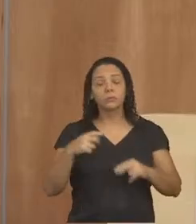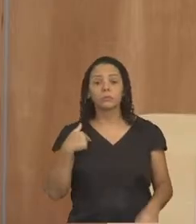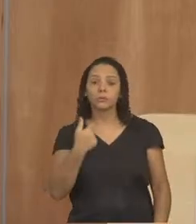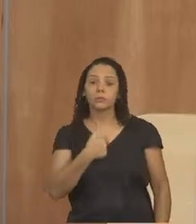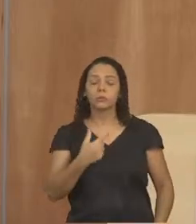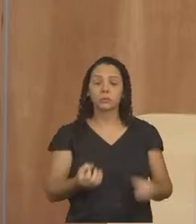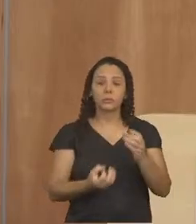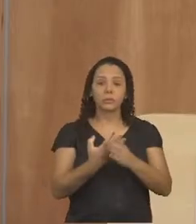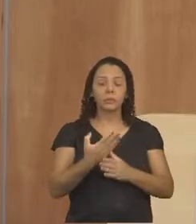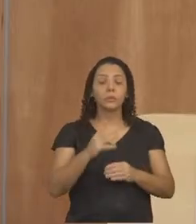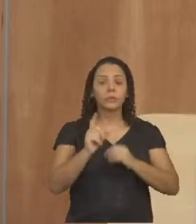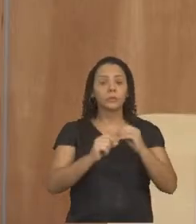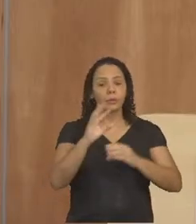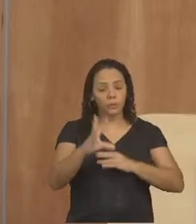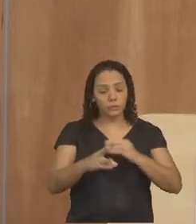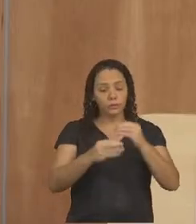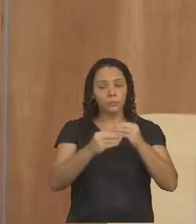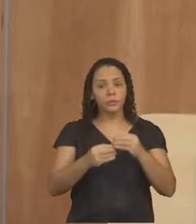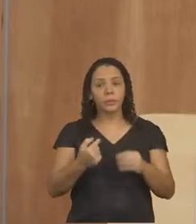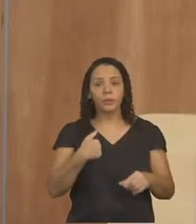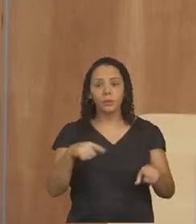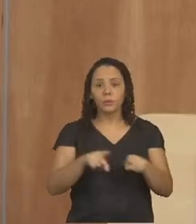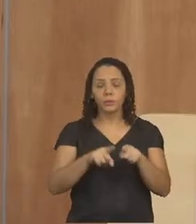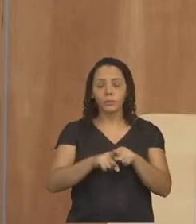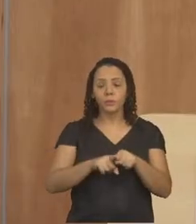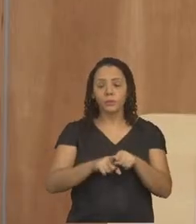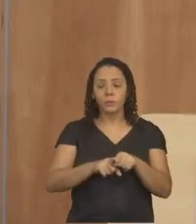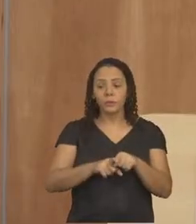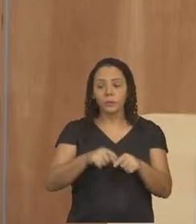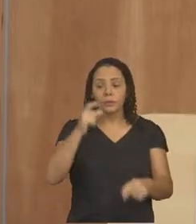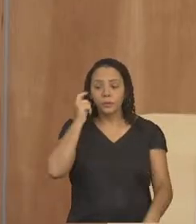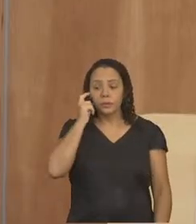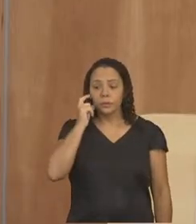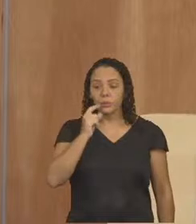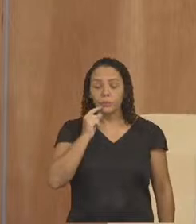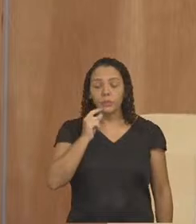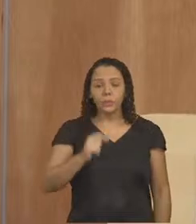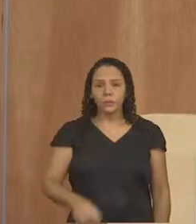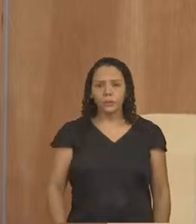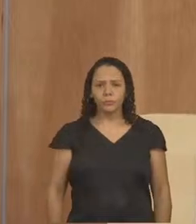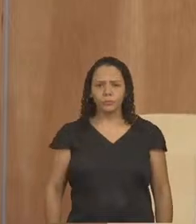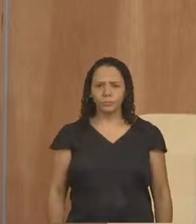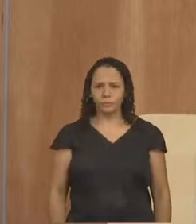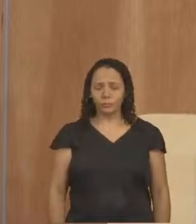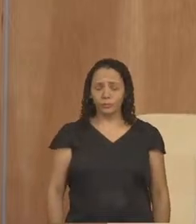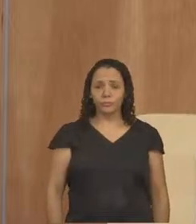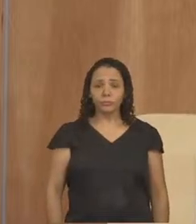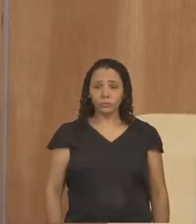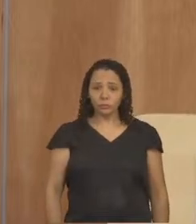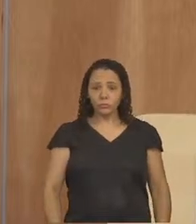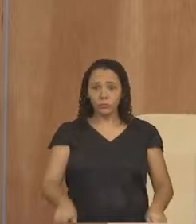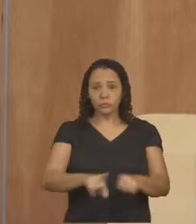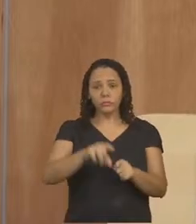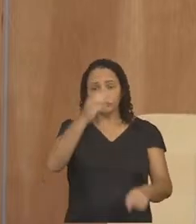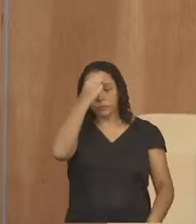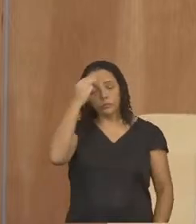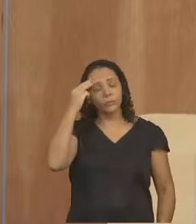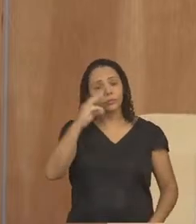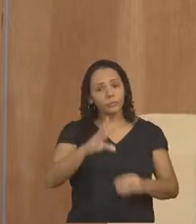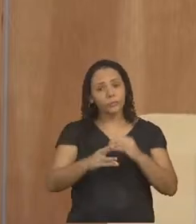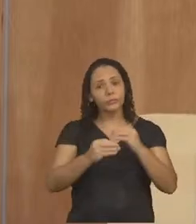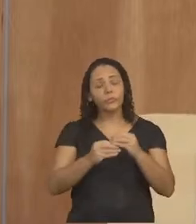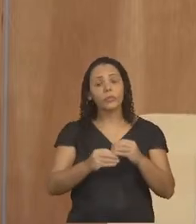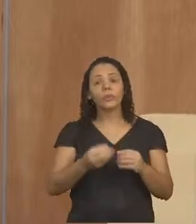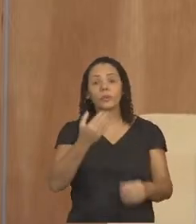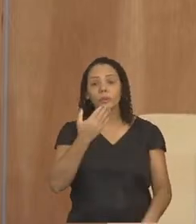fizemos aqui emendas, tanto eu quanto o Gabriel, que foi incorporada pela vereadora Maria Amélia. Eu agradeço por incorporar as nossas ideias e